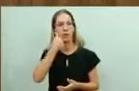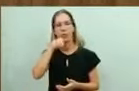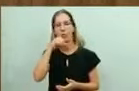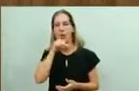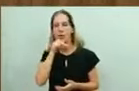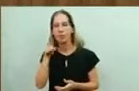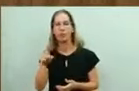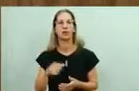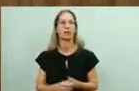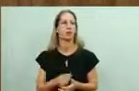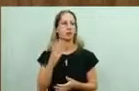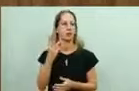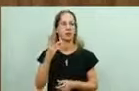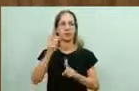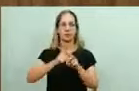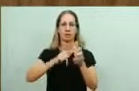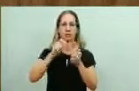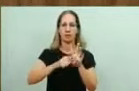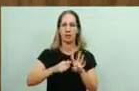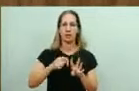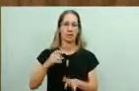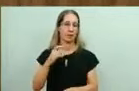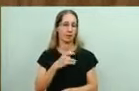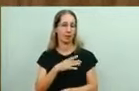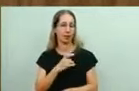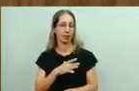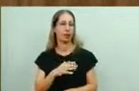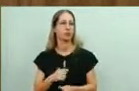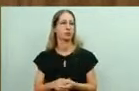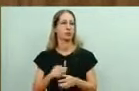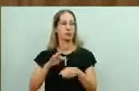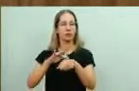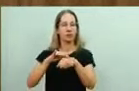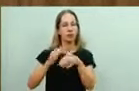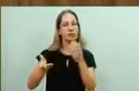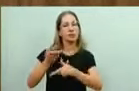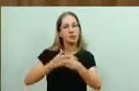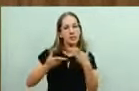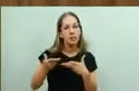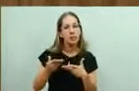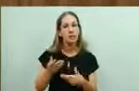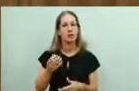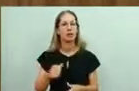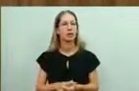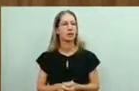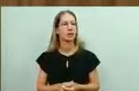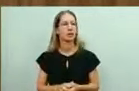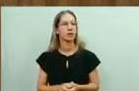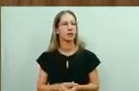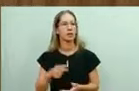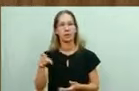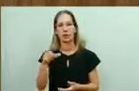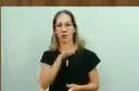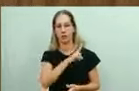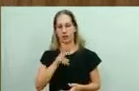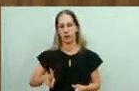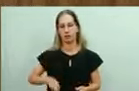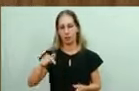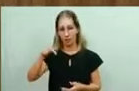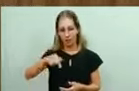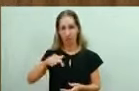passei 3 meses sem ver, com medo de passar o vírus. Eu só queria aqui que cada vereador desse que estivesse